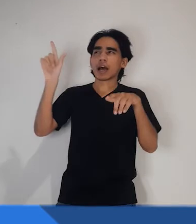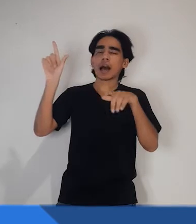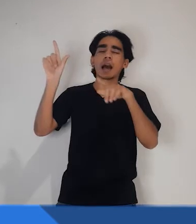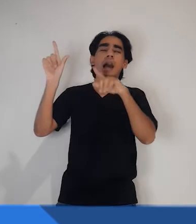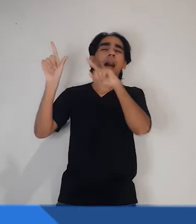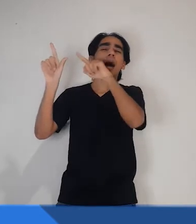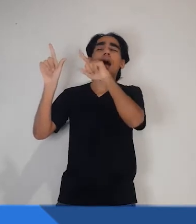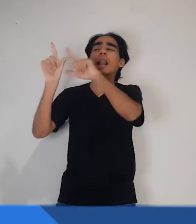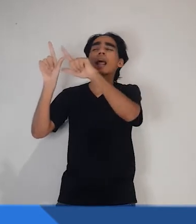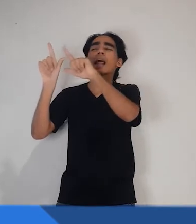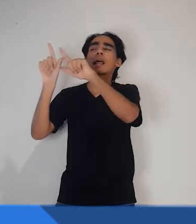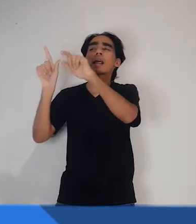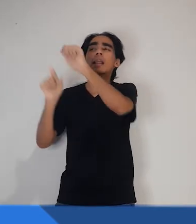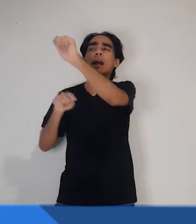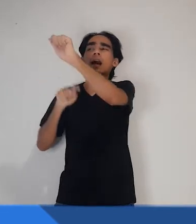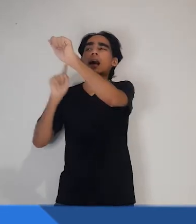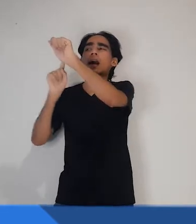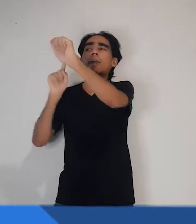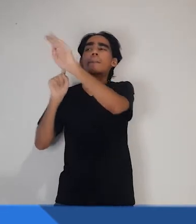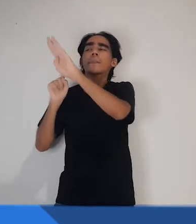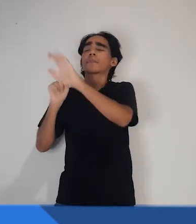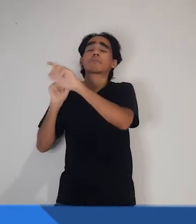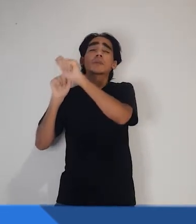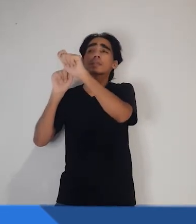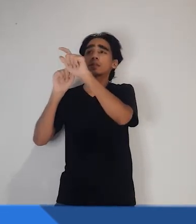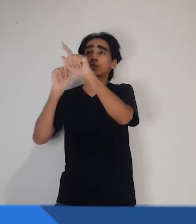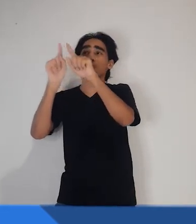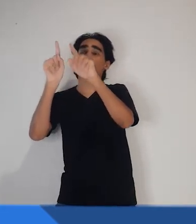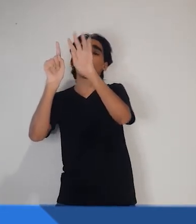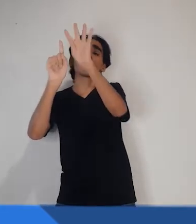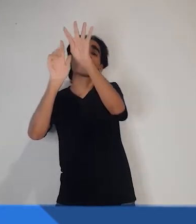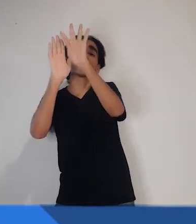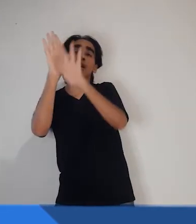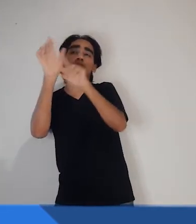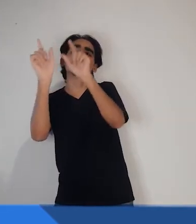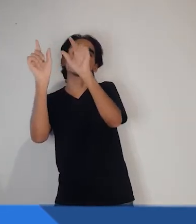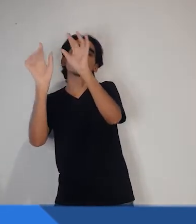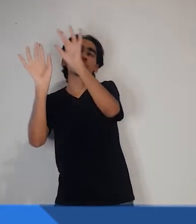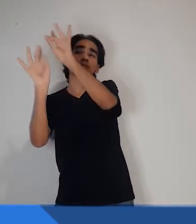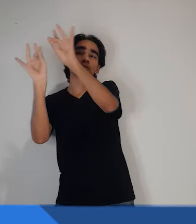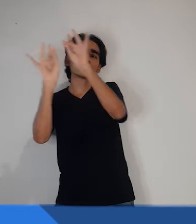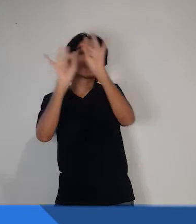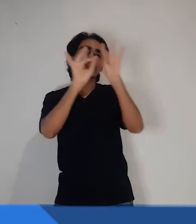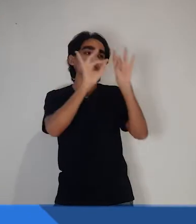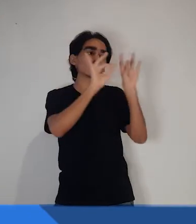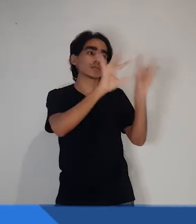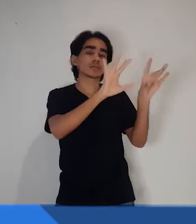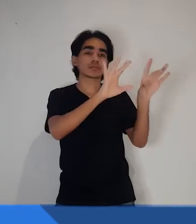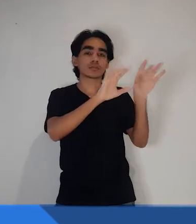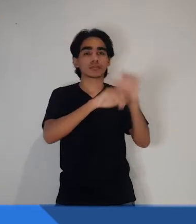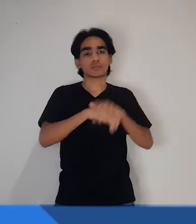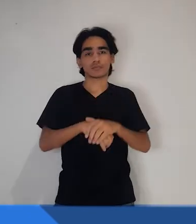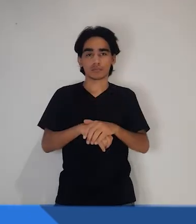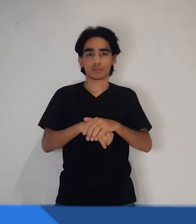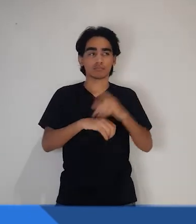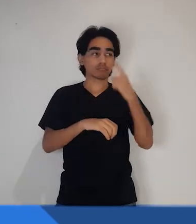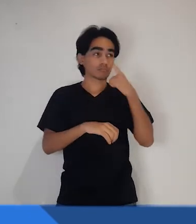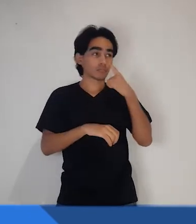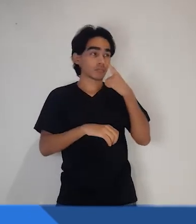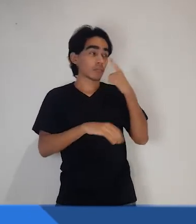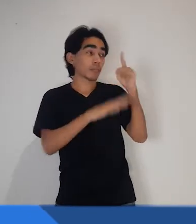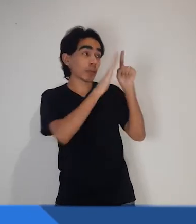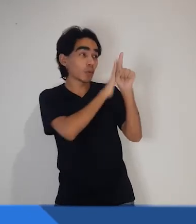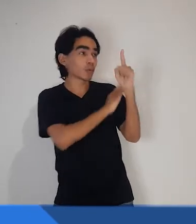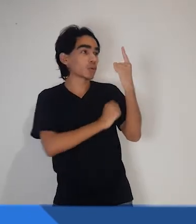o texto da alternativa. Então, eu vou lá na escolha número